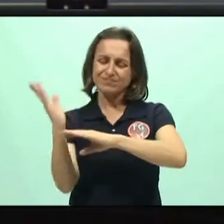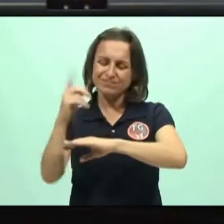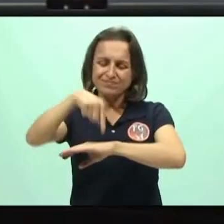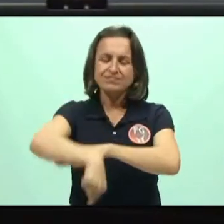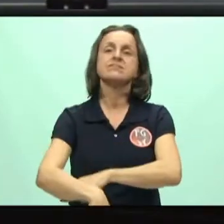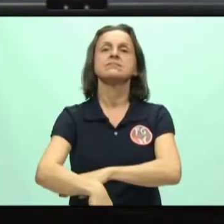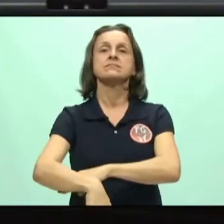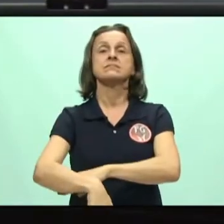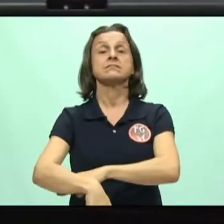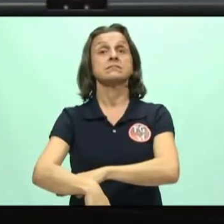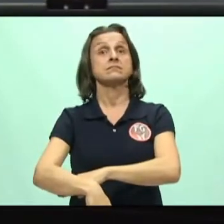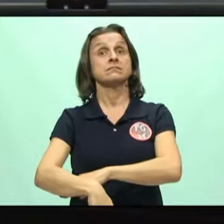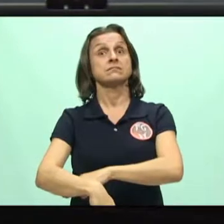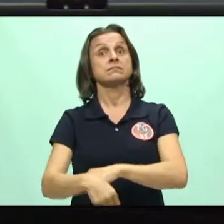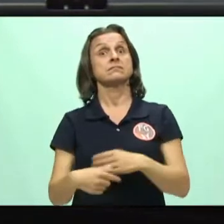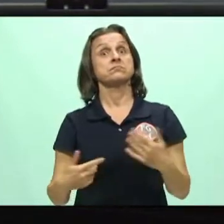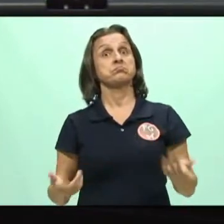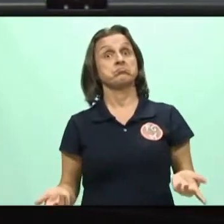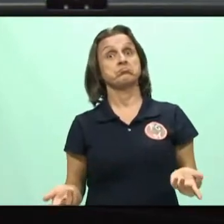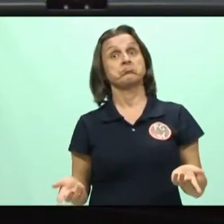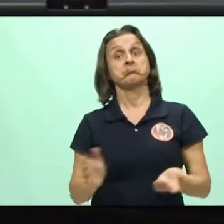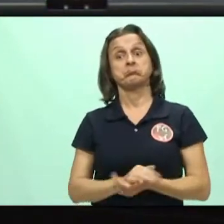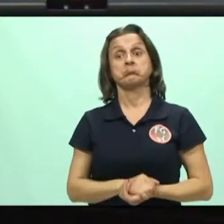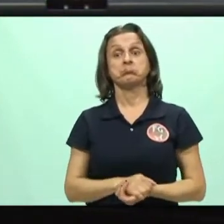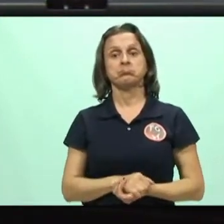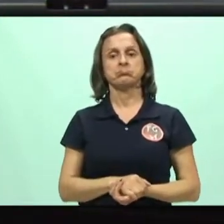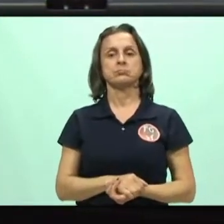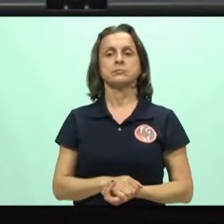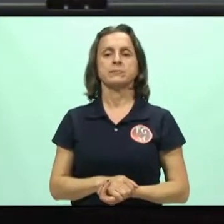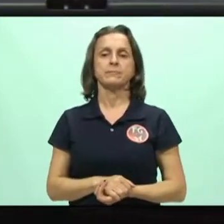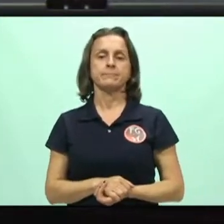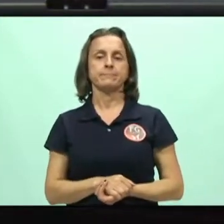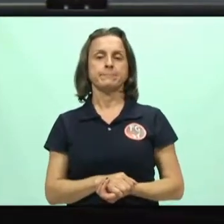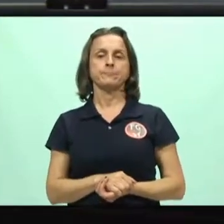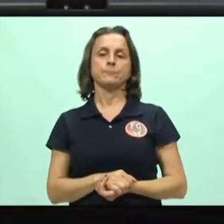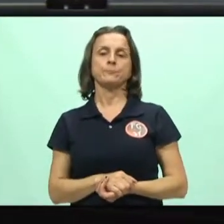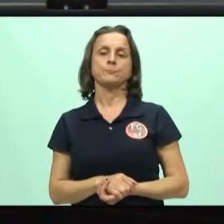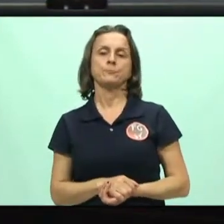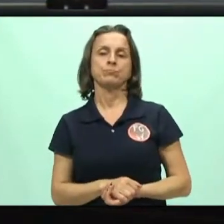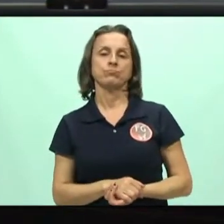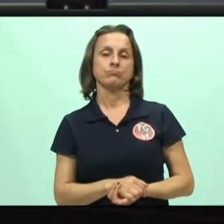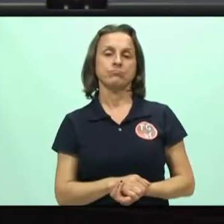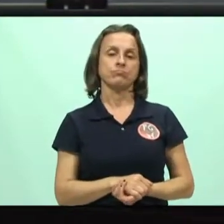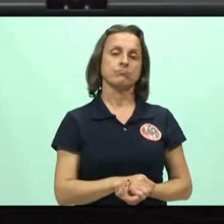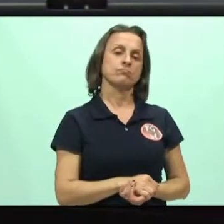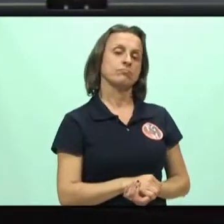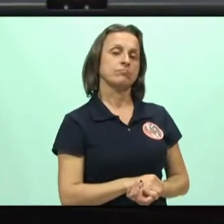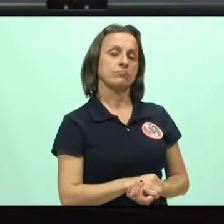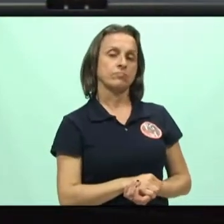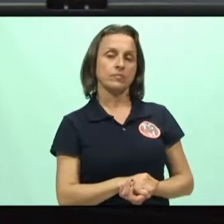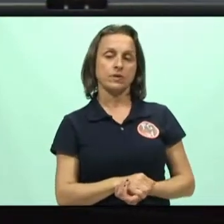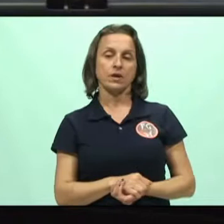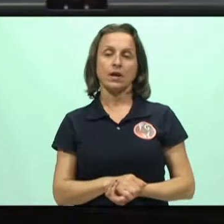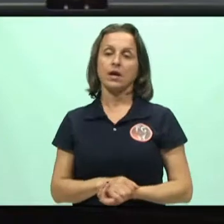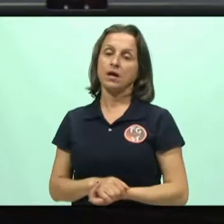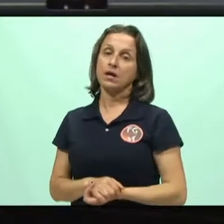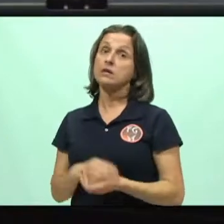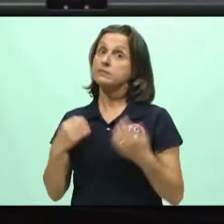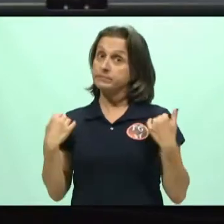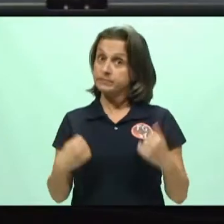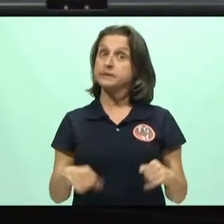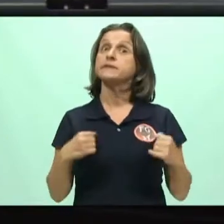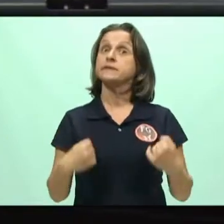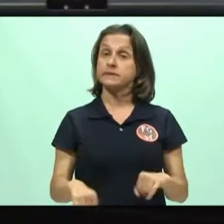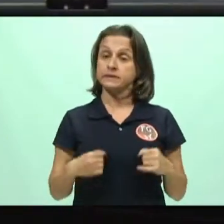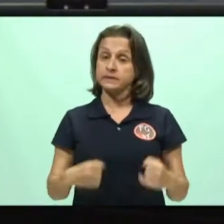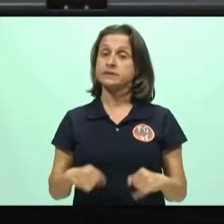então assim isso não A grande maioria não infelizmente a grande maioria não está e tem que ser e